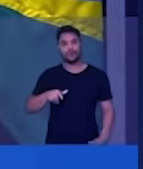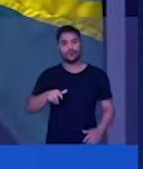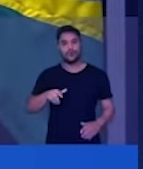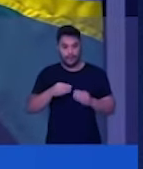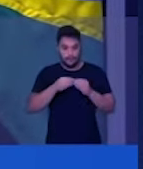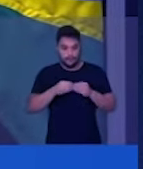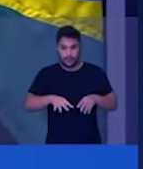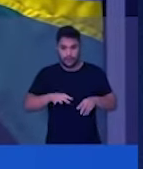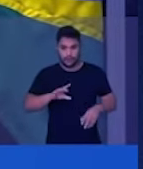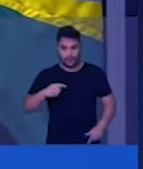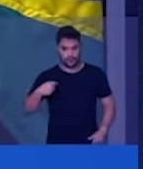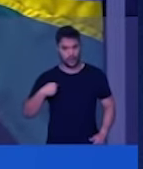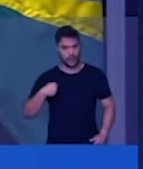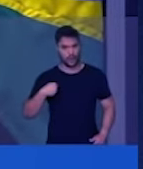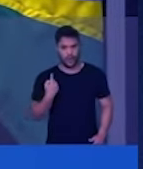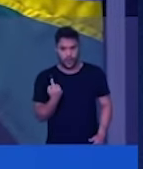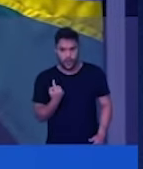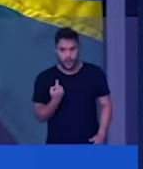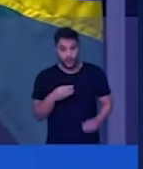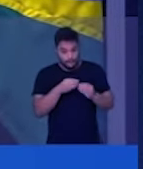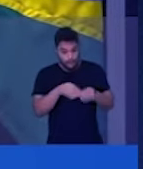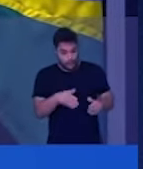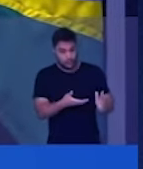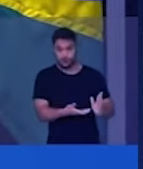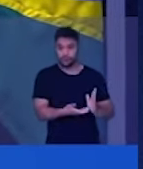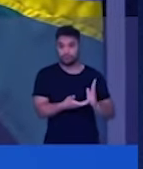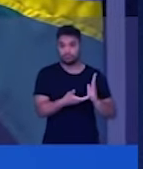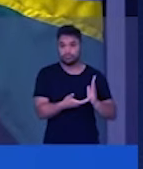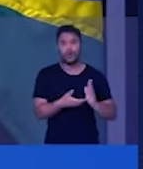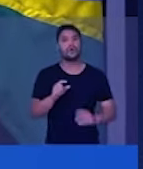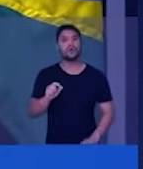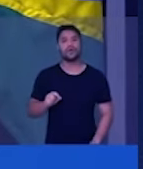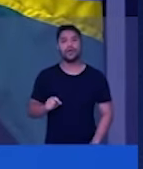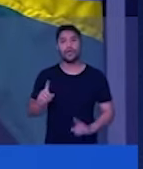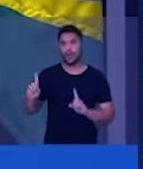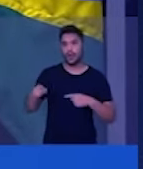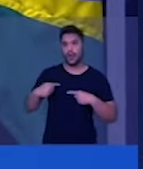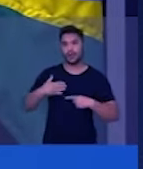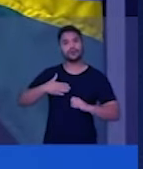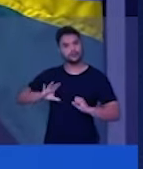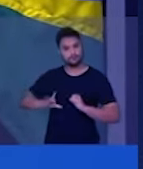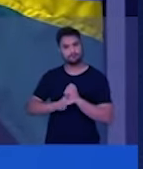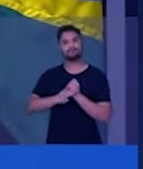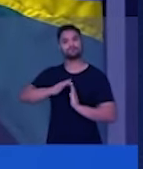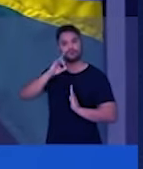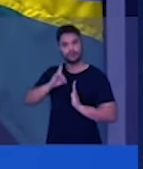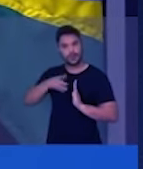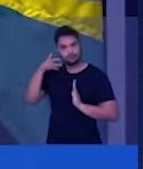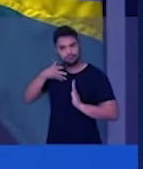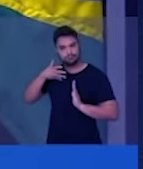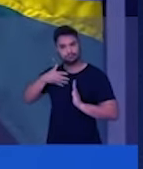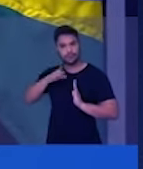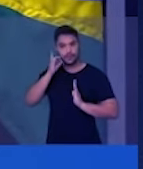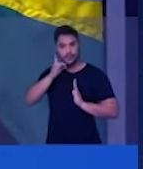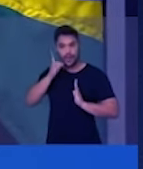mim tão somente, mas a este parlamento, que é a agressão à imunidade parlamentar promovida pelo